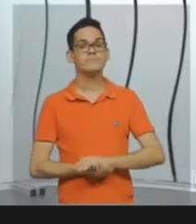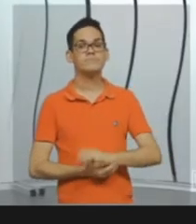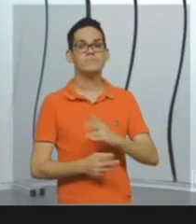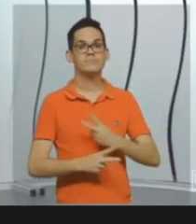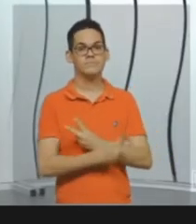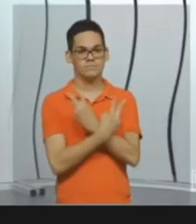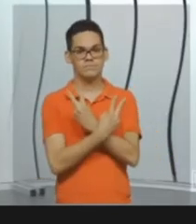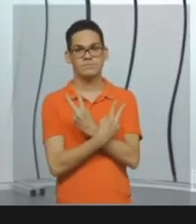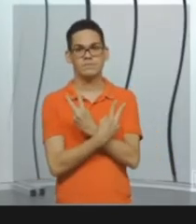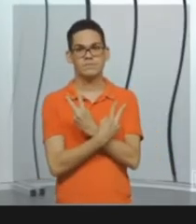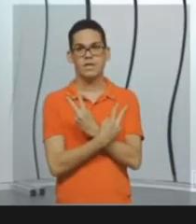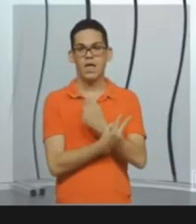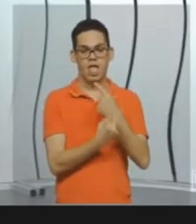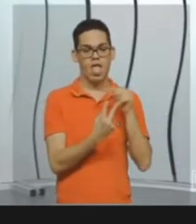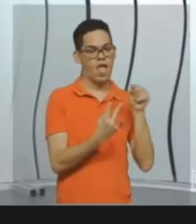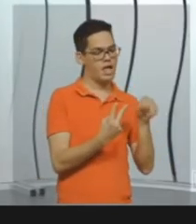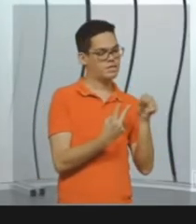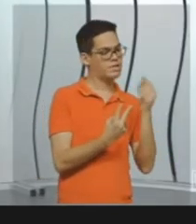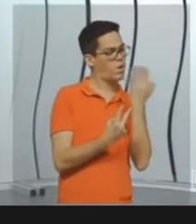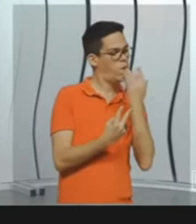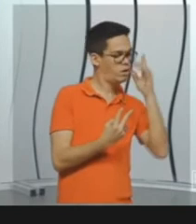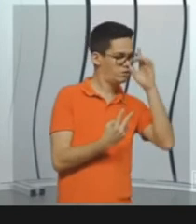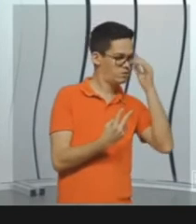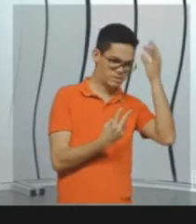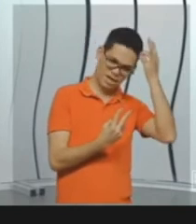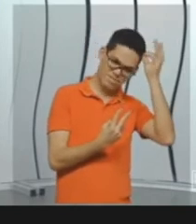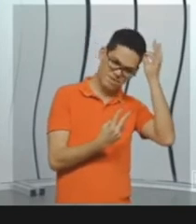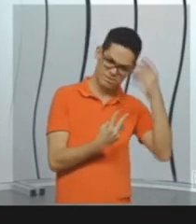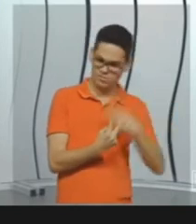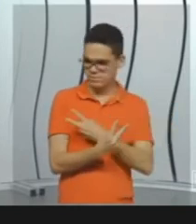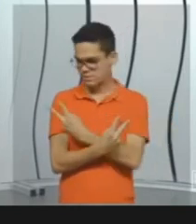aqui um gene para cor de cabelo nesse ponto, e